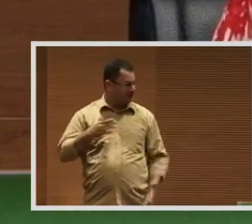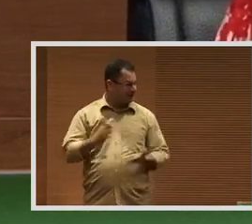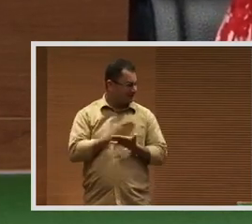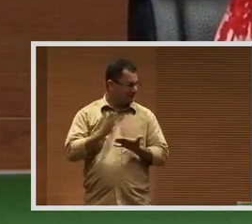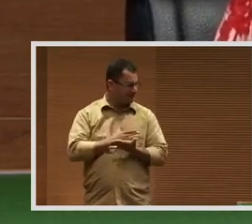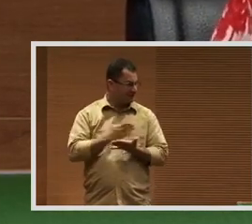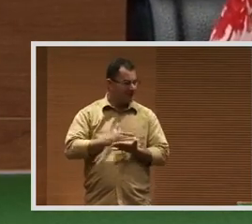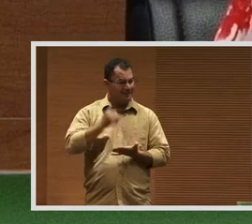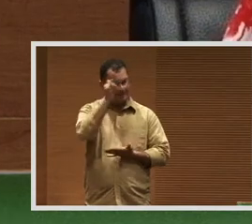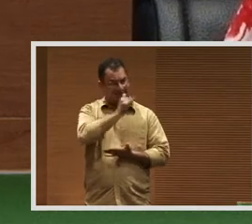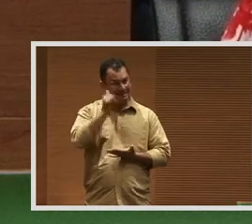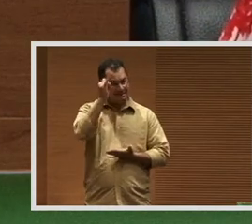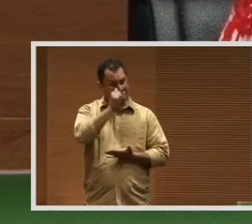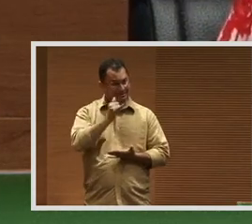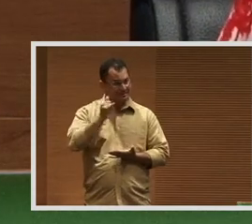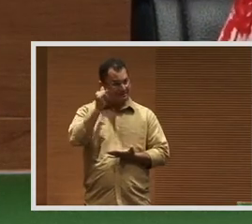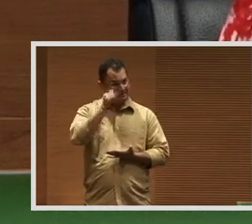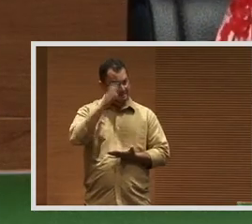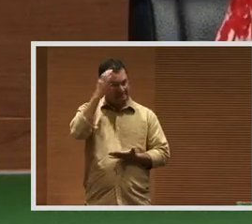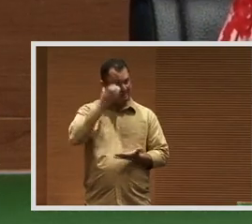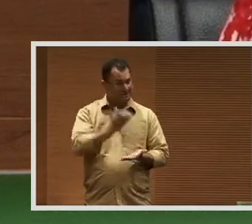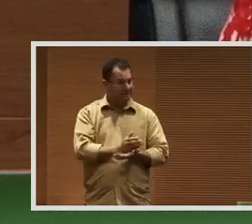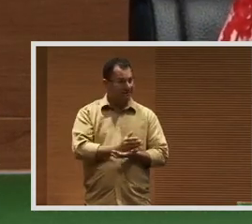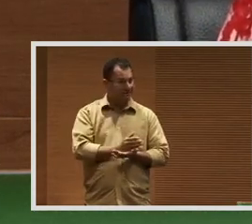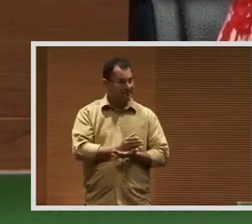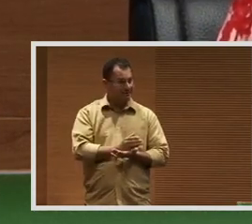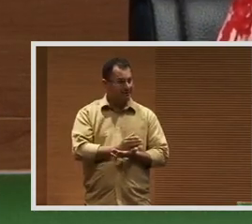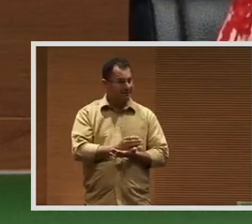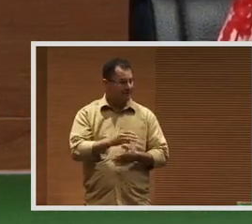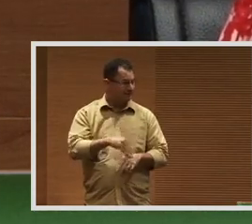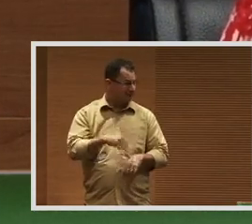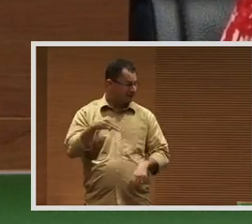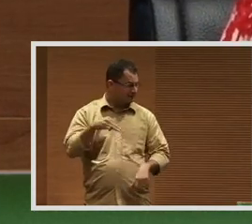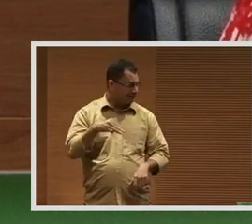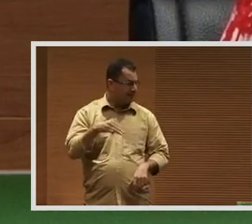uma dissertação de mestrado da Lilia Schreiber,